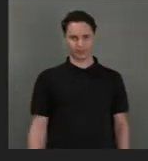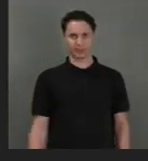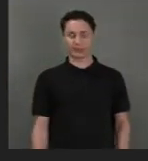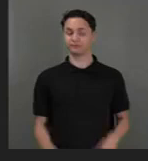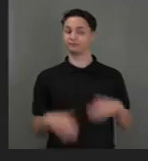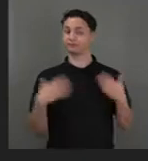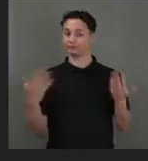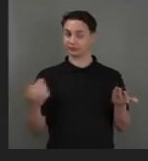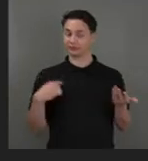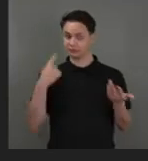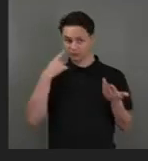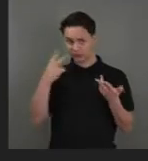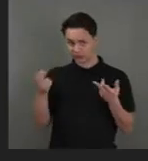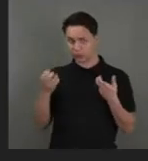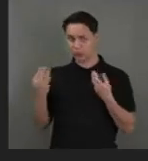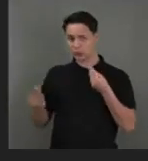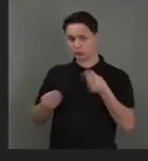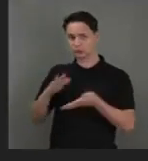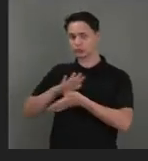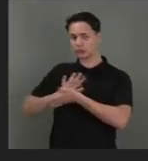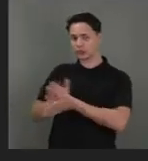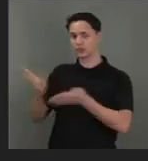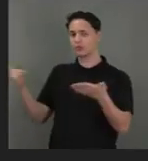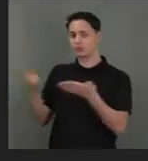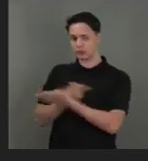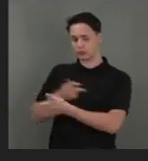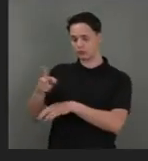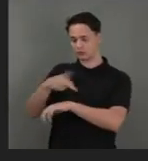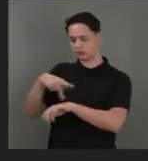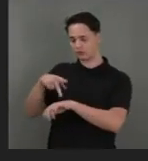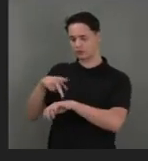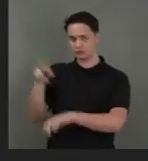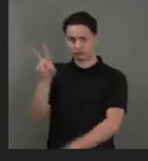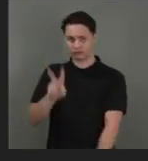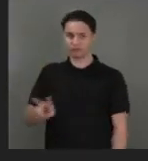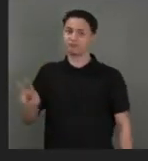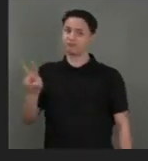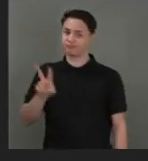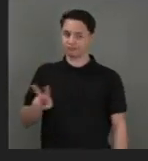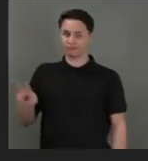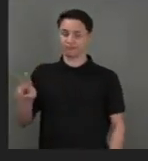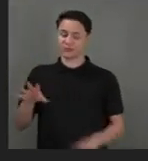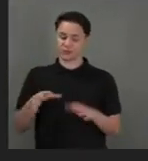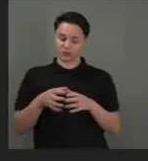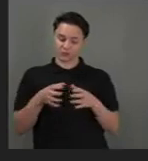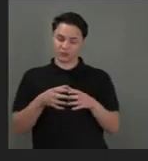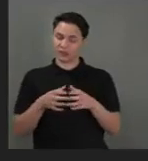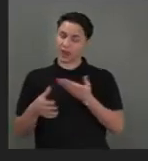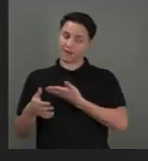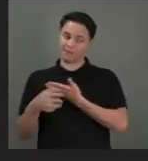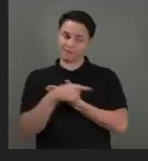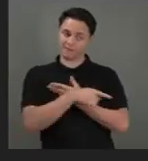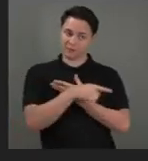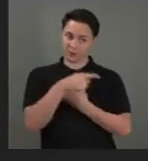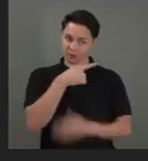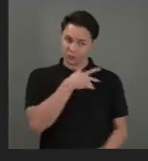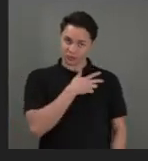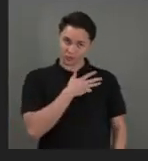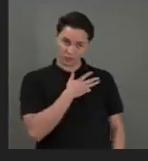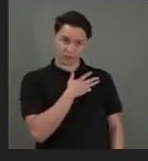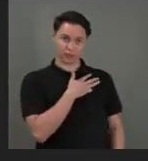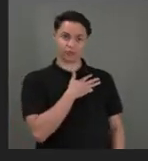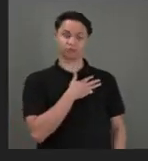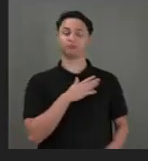só a destruição que foi feita aí a partir dessa turma que é amiga do presidente do Brasil hoje.